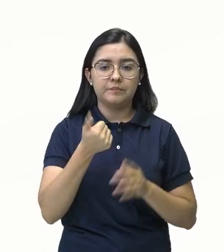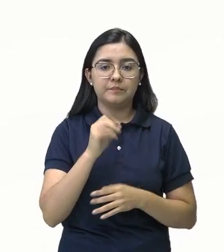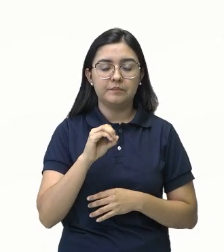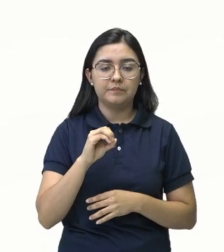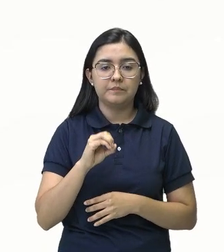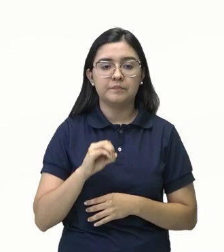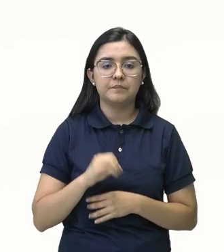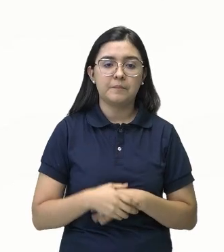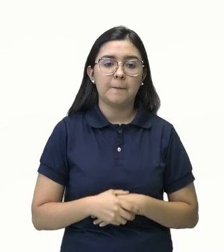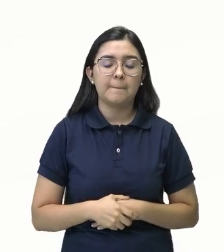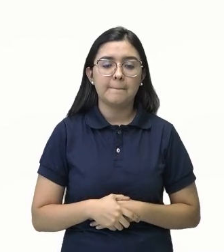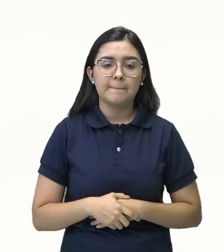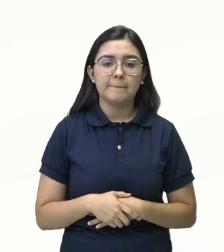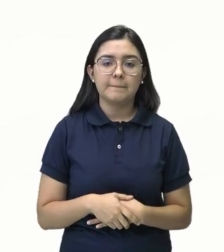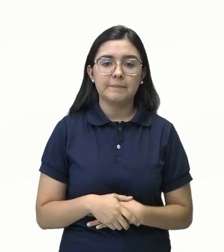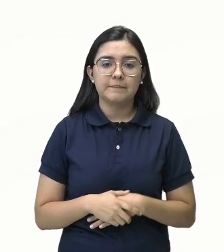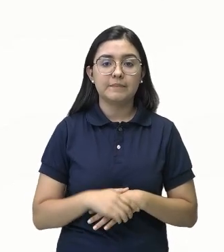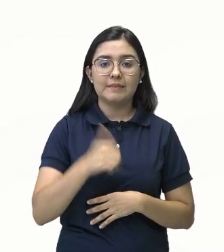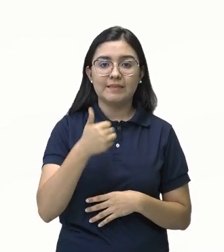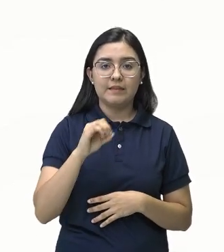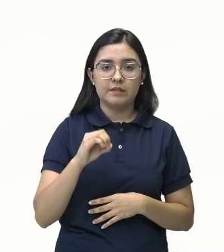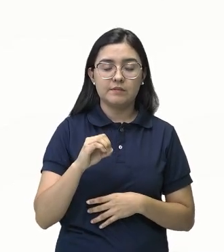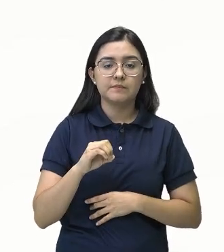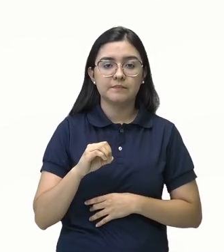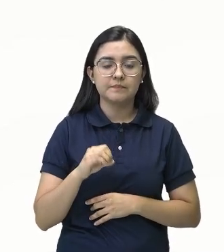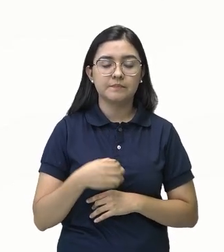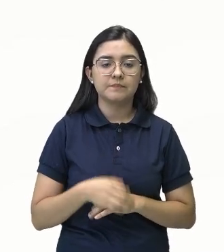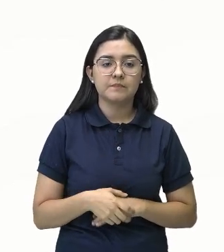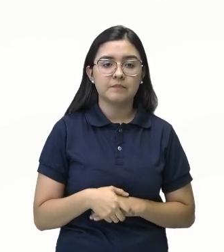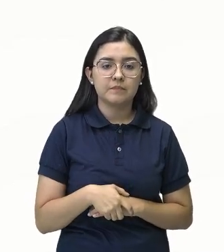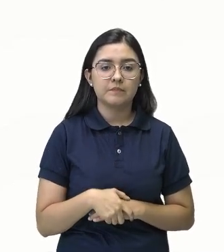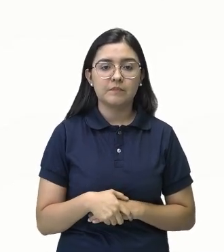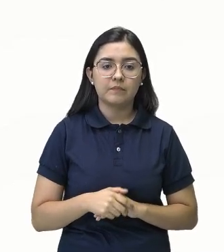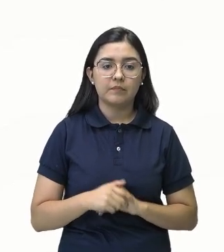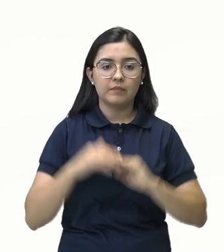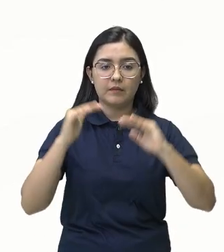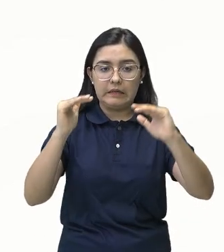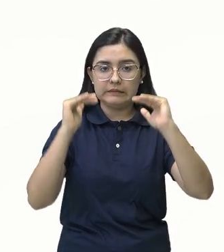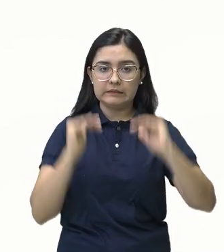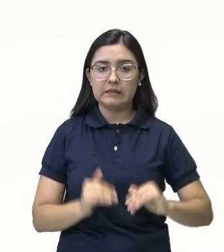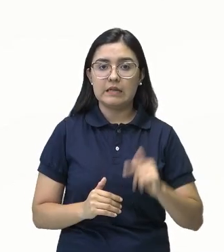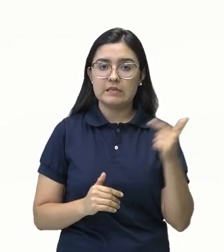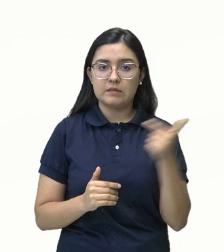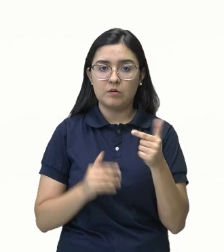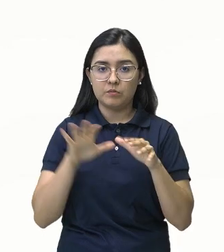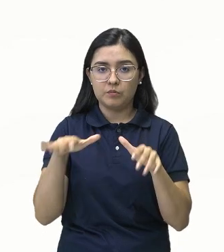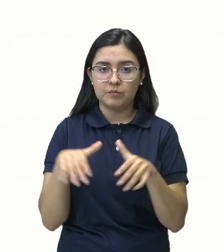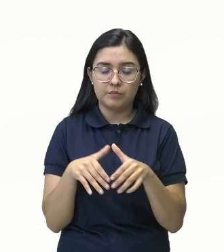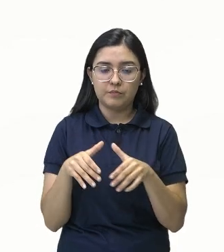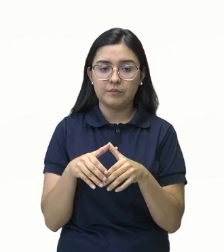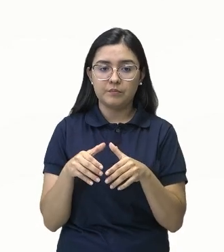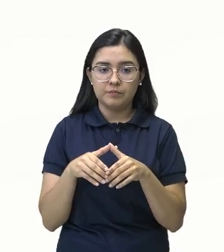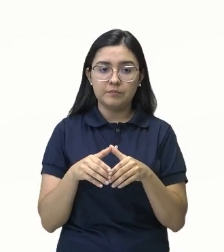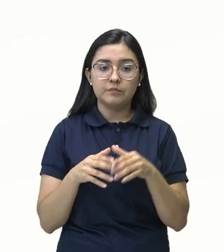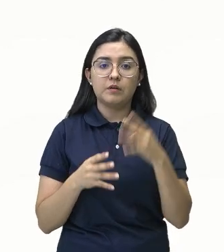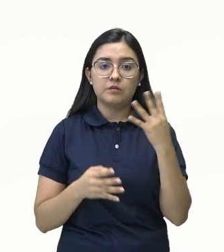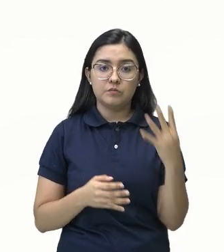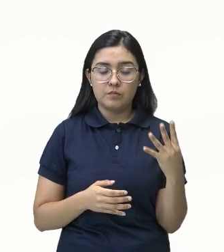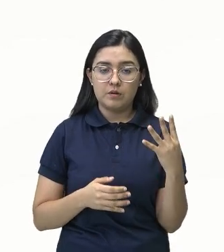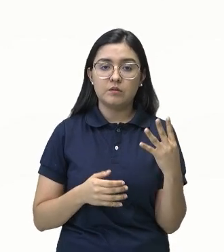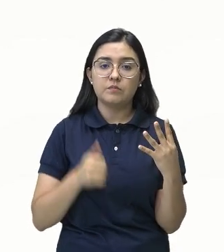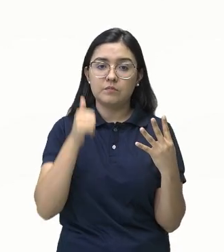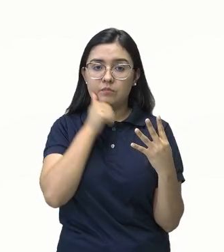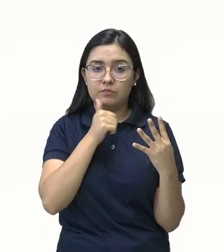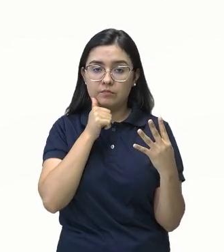nossa primeira combinação como 10. Vamos aqui à nossa segunda combinação. Das 4 mulheres, nós